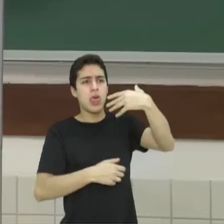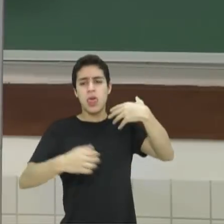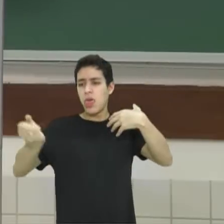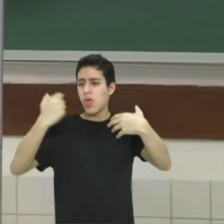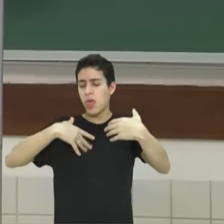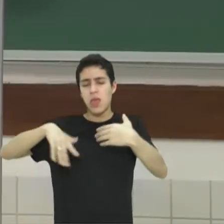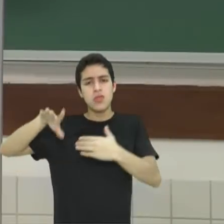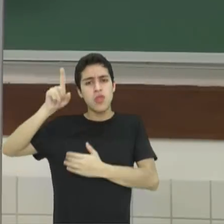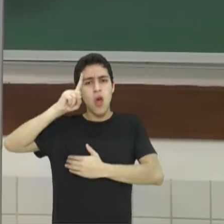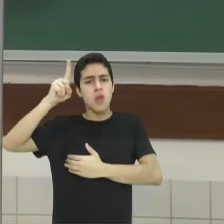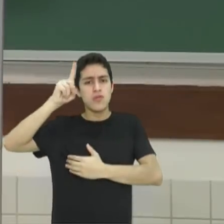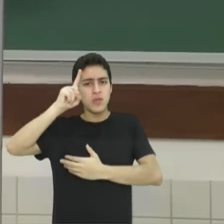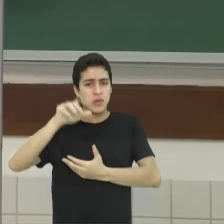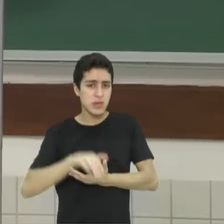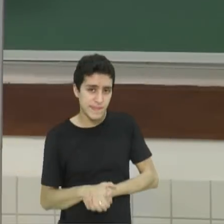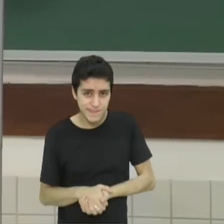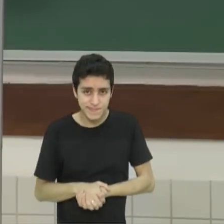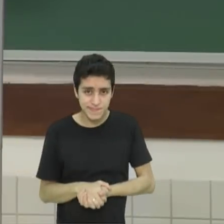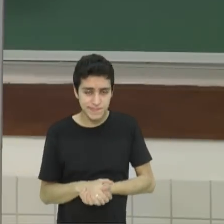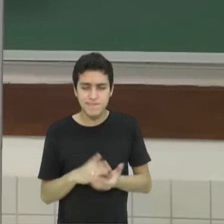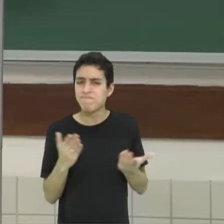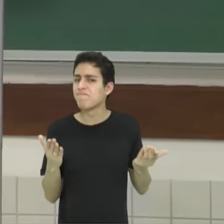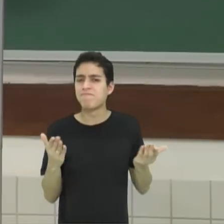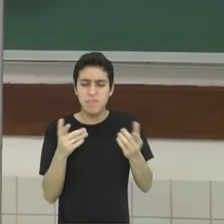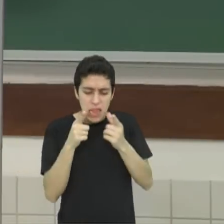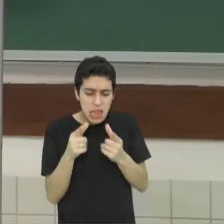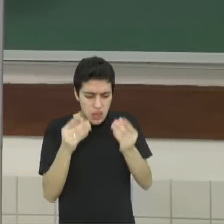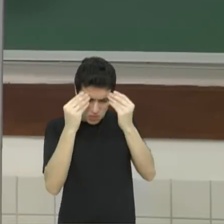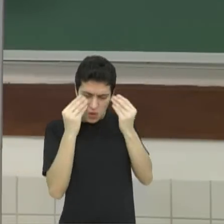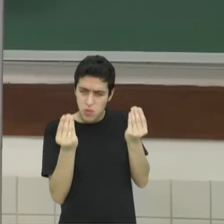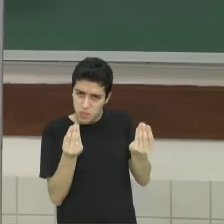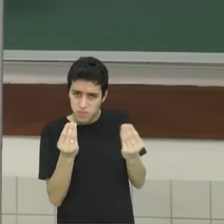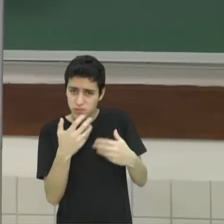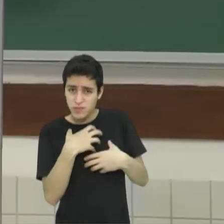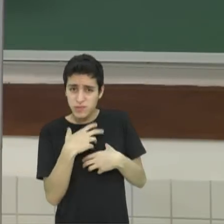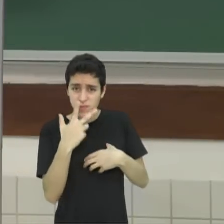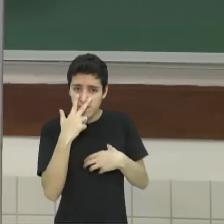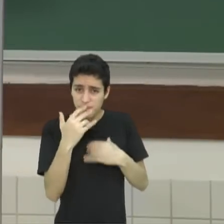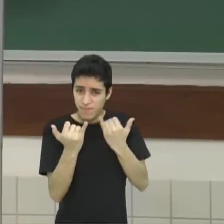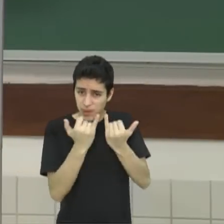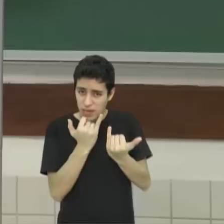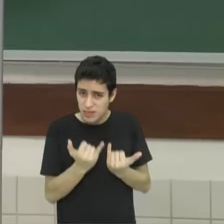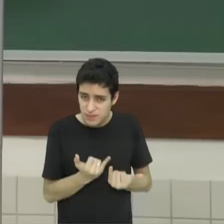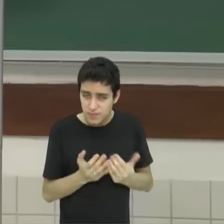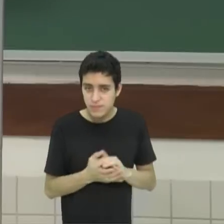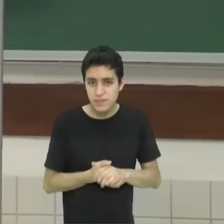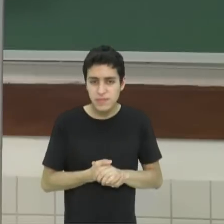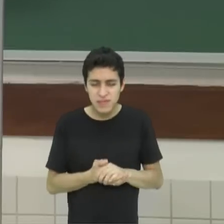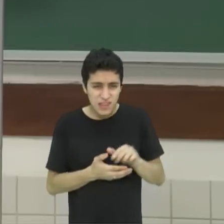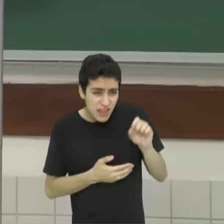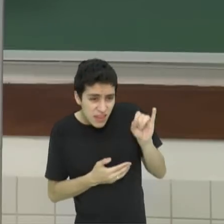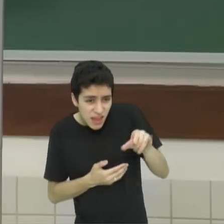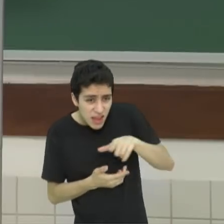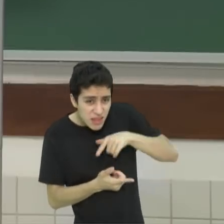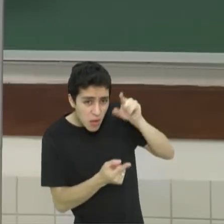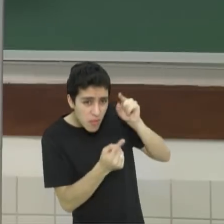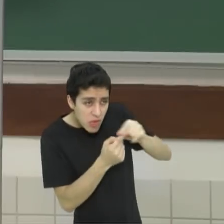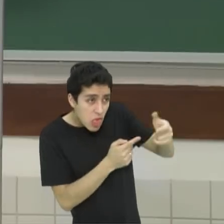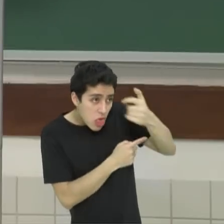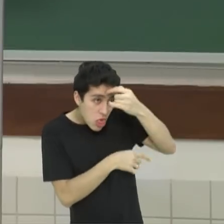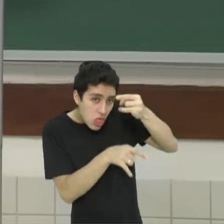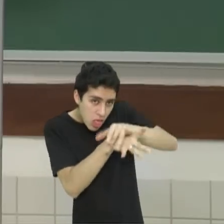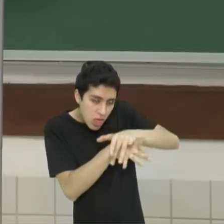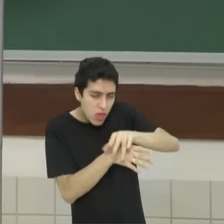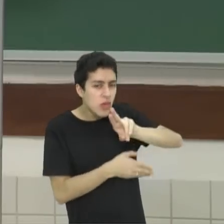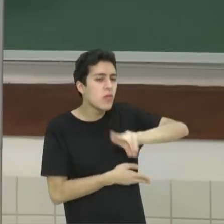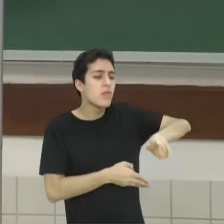os dias. Ele utilizou uma linguagem parecida. Será que ele tinha algum objetivo em mente em